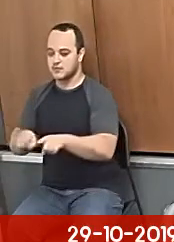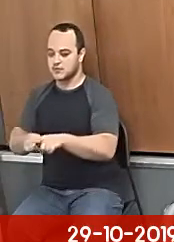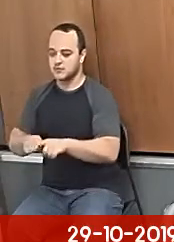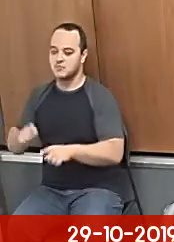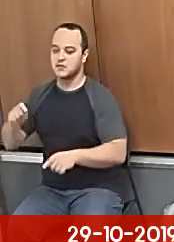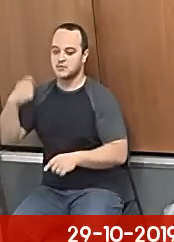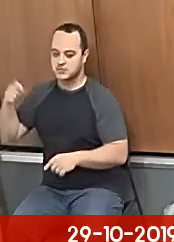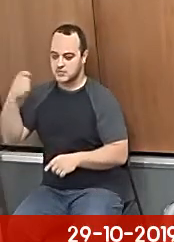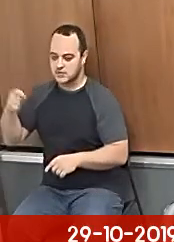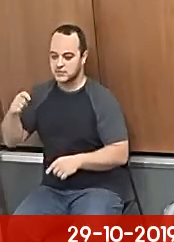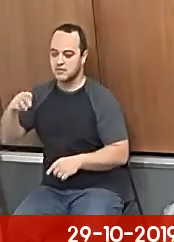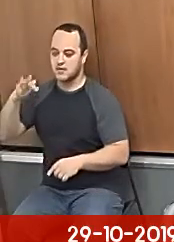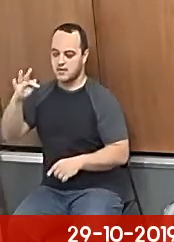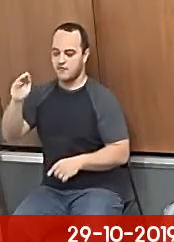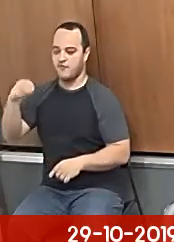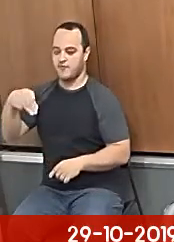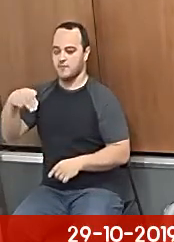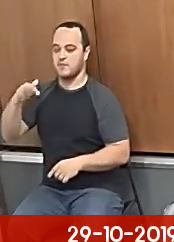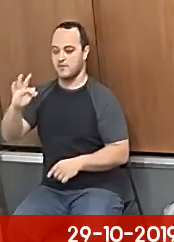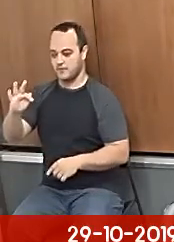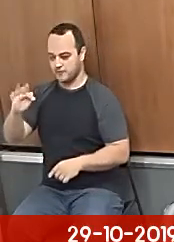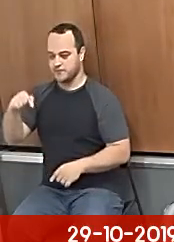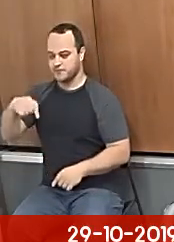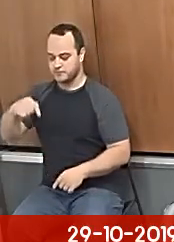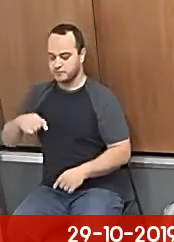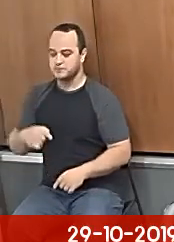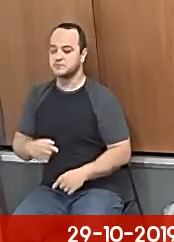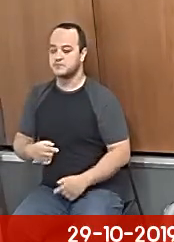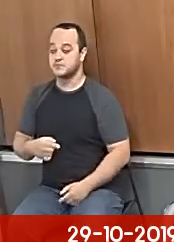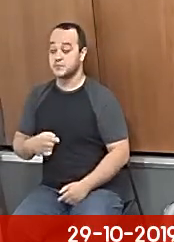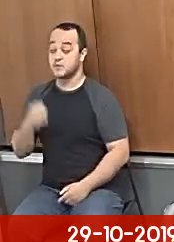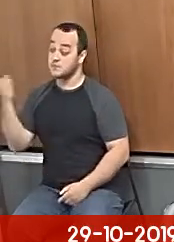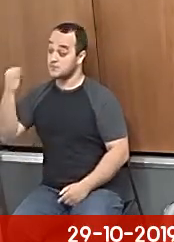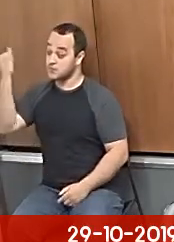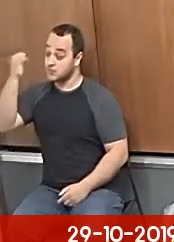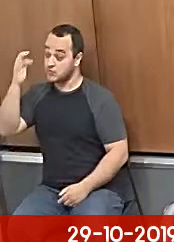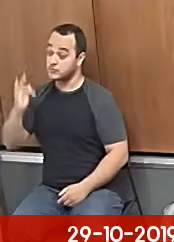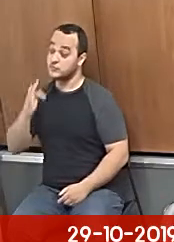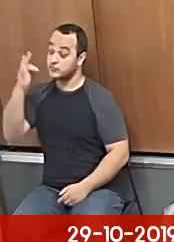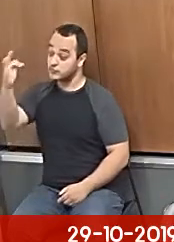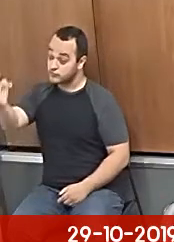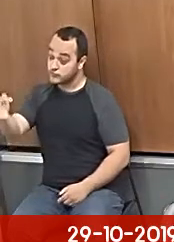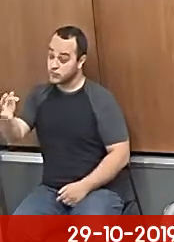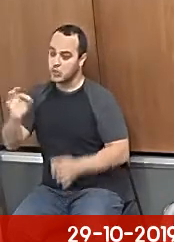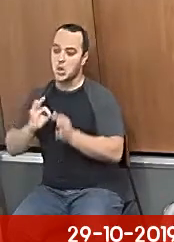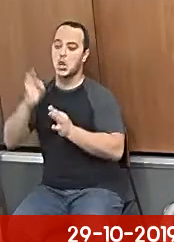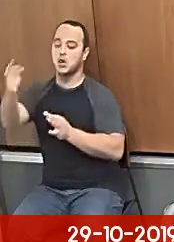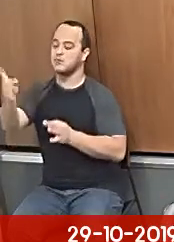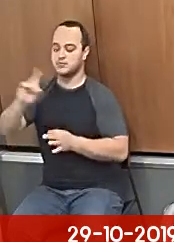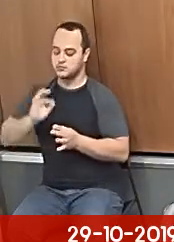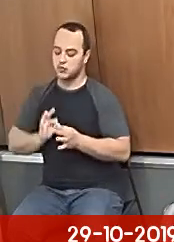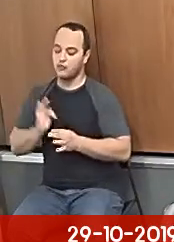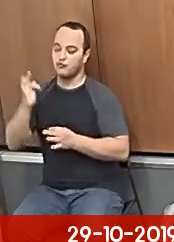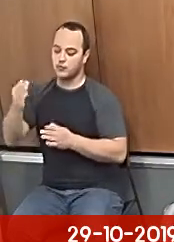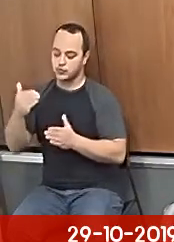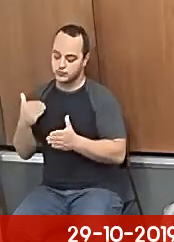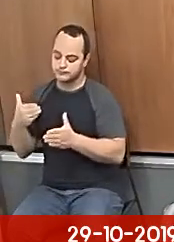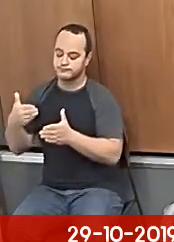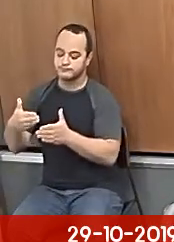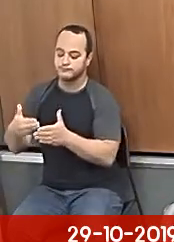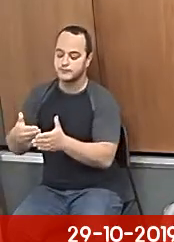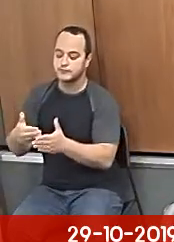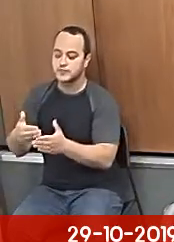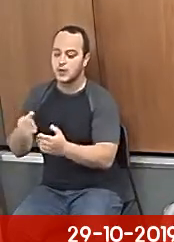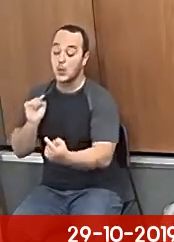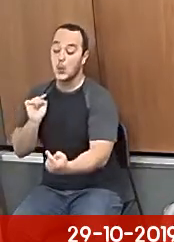da importância de se buscar, quem sabe, num futuro próximo, algo que possa chegar